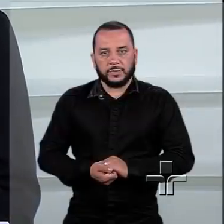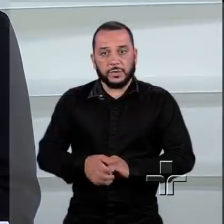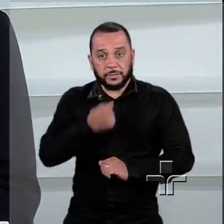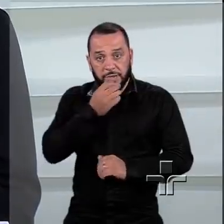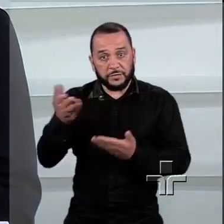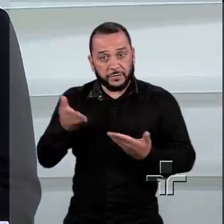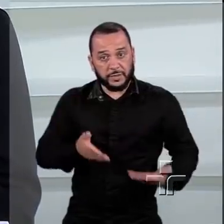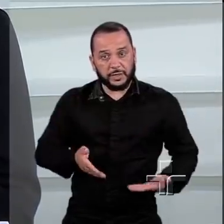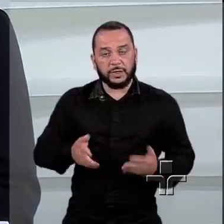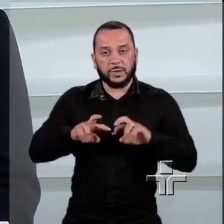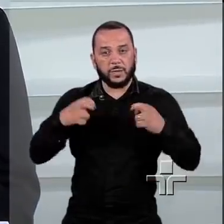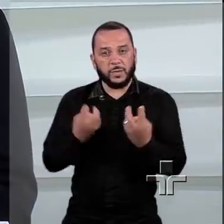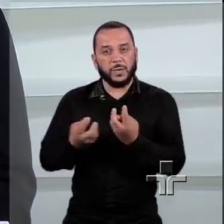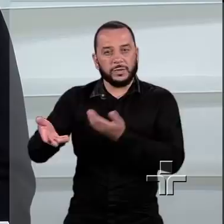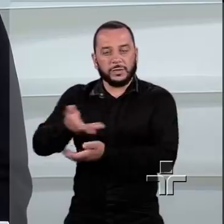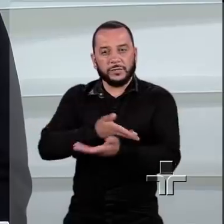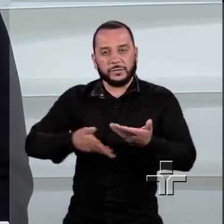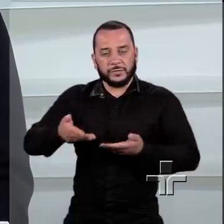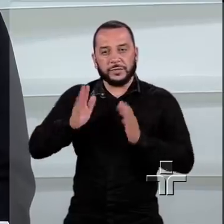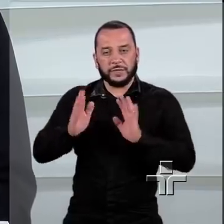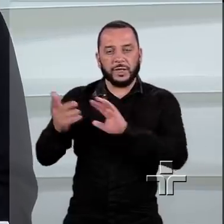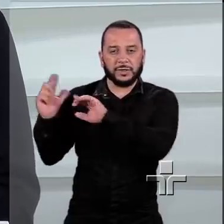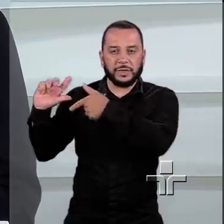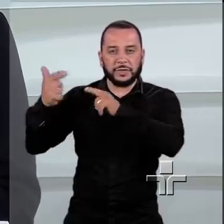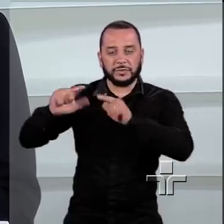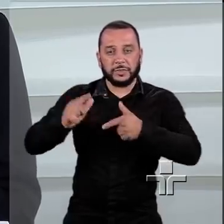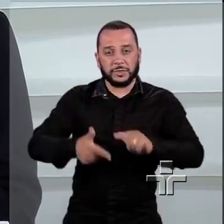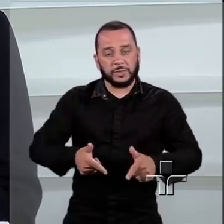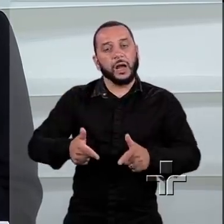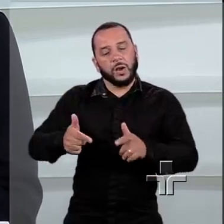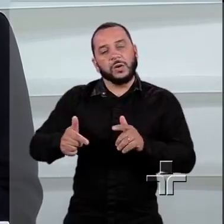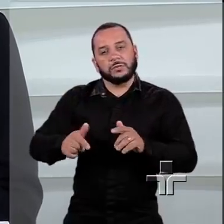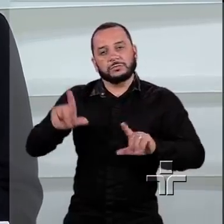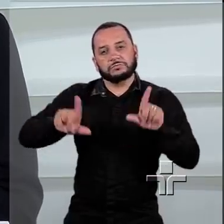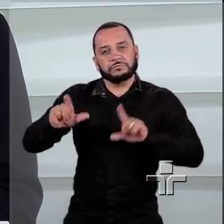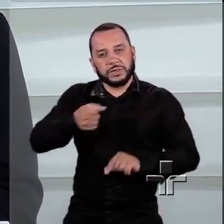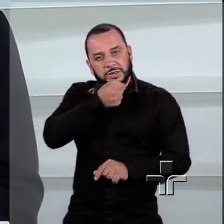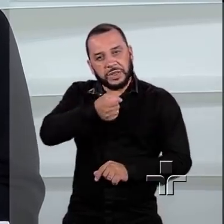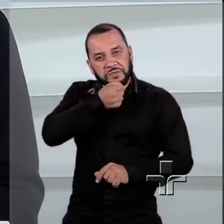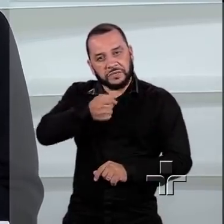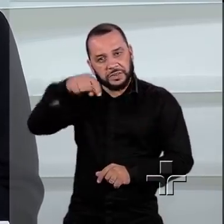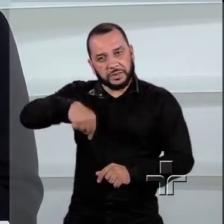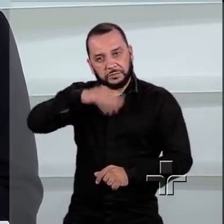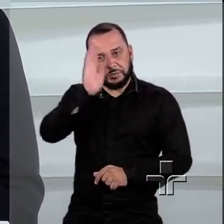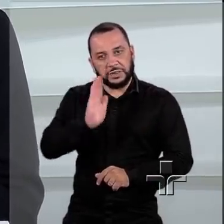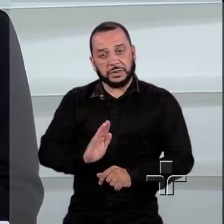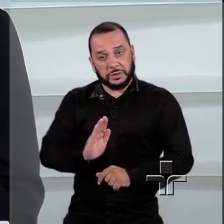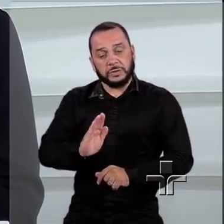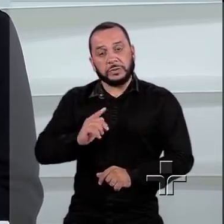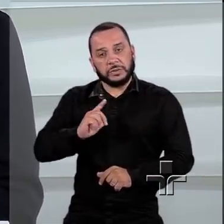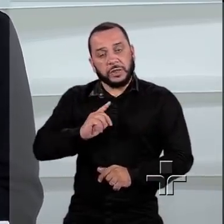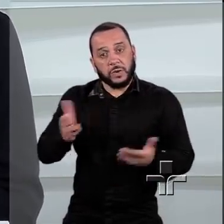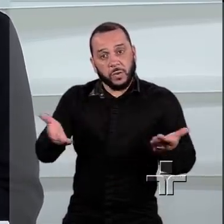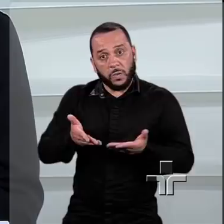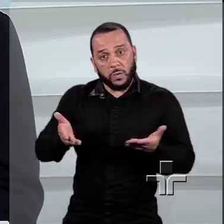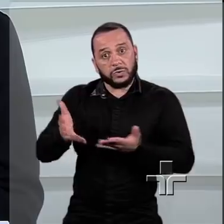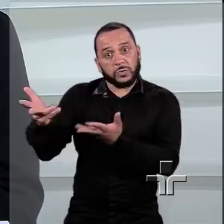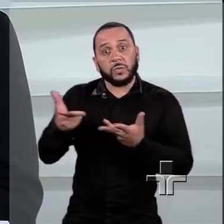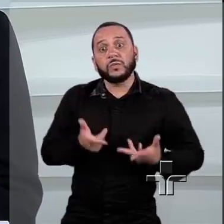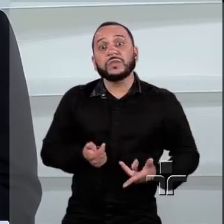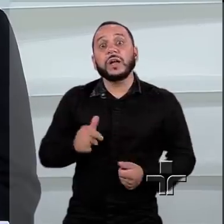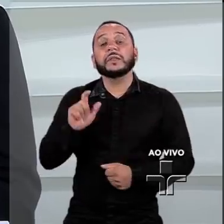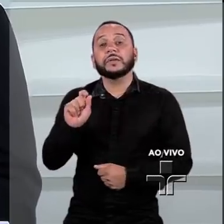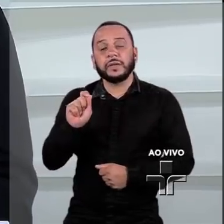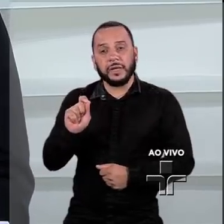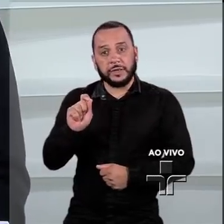Bem-vindos ao Roda Viva, o mais tradicional programa de entrevistas da TV brasileira. No centro da roda hoje está